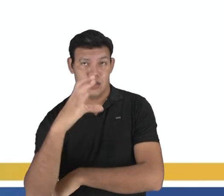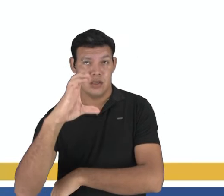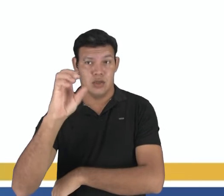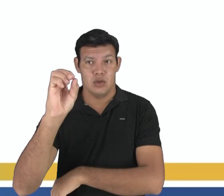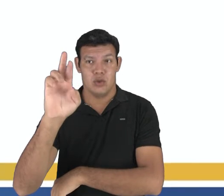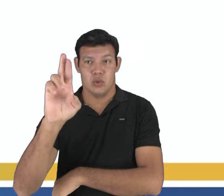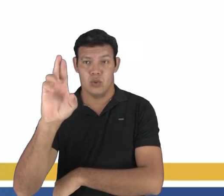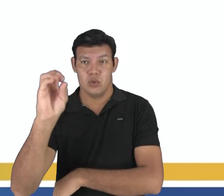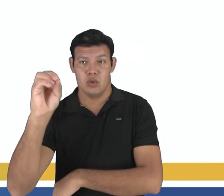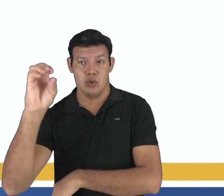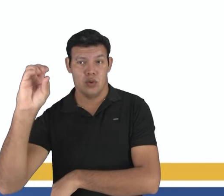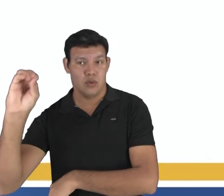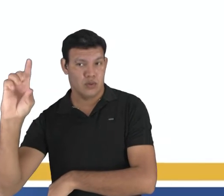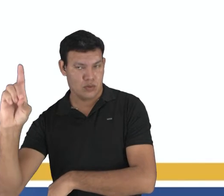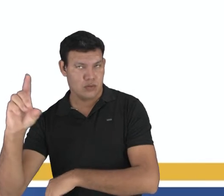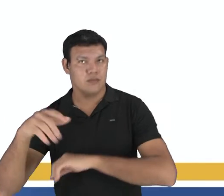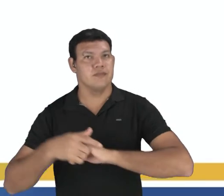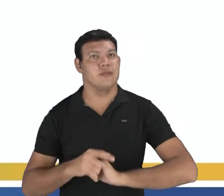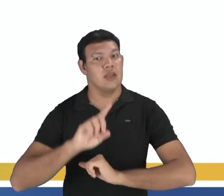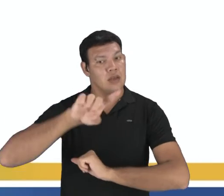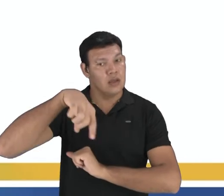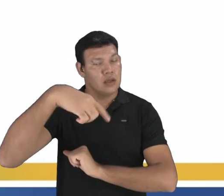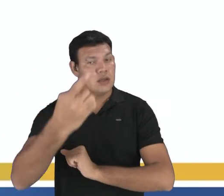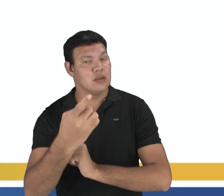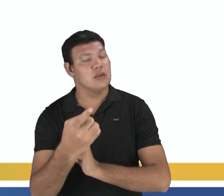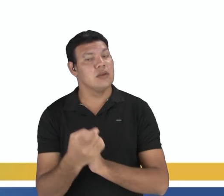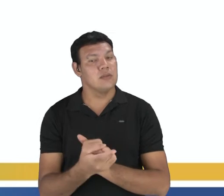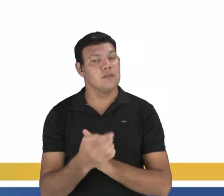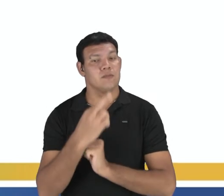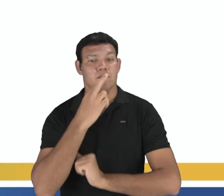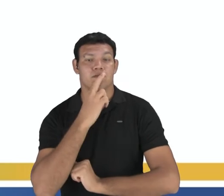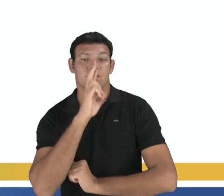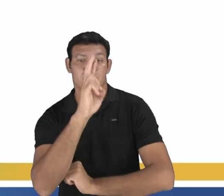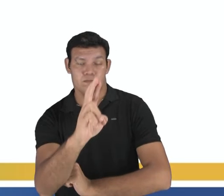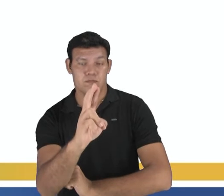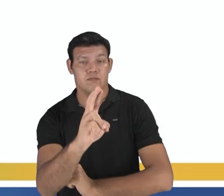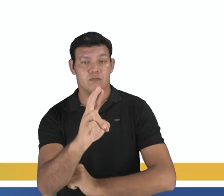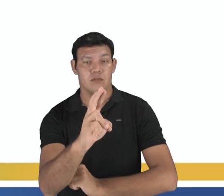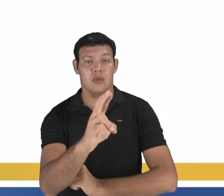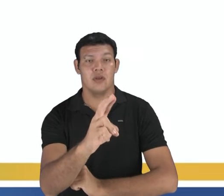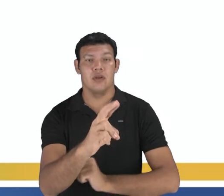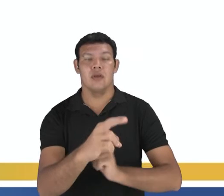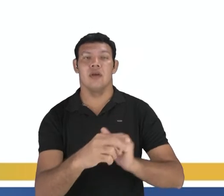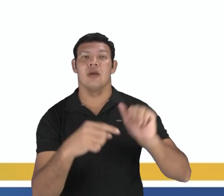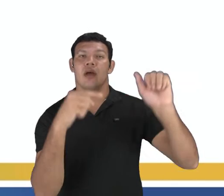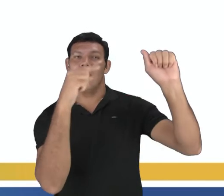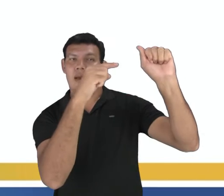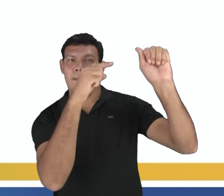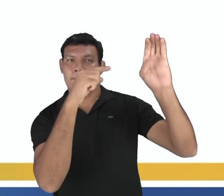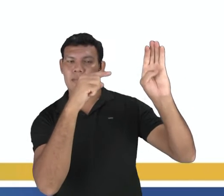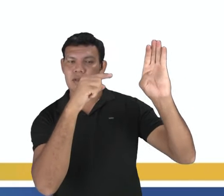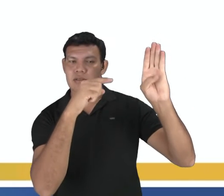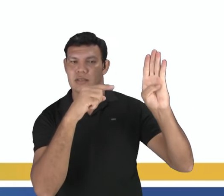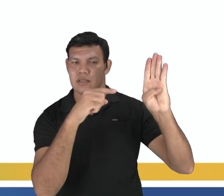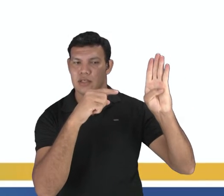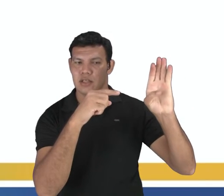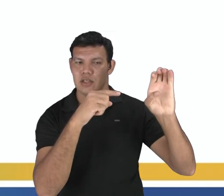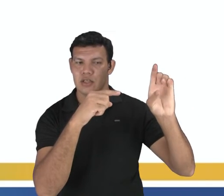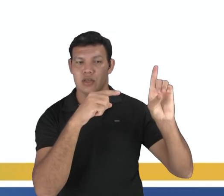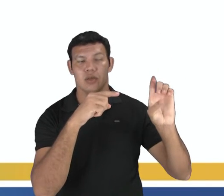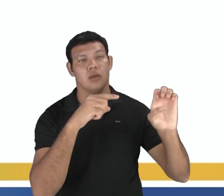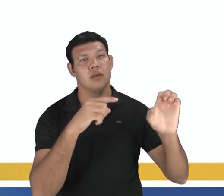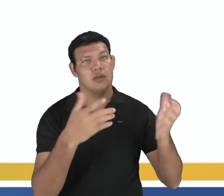resolver essas questões relacionar essas colunas um lá primeiro vocês meia um